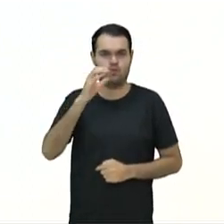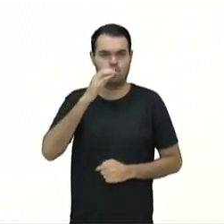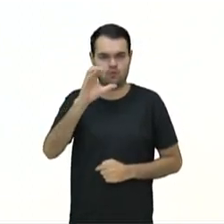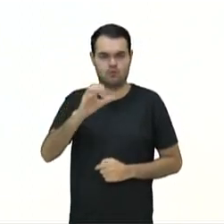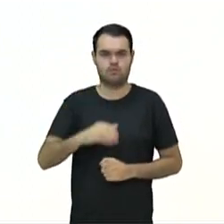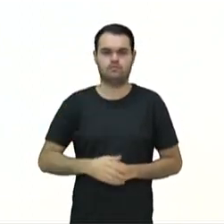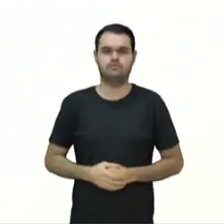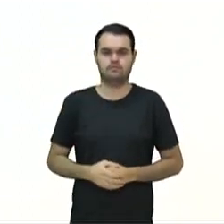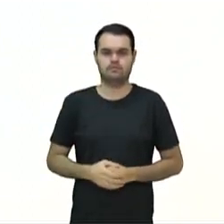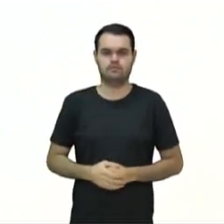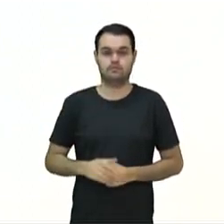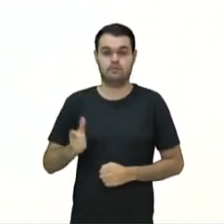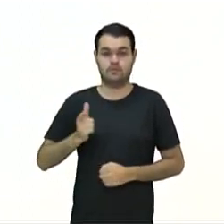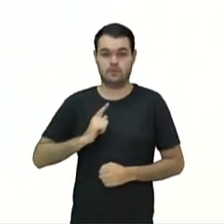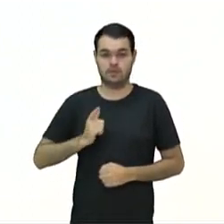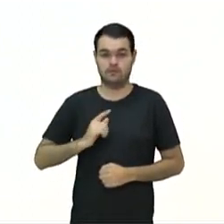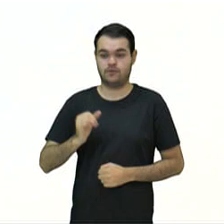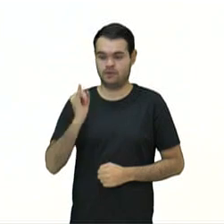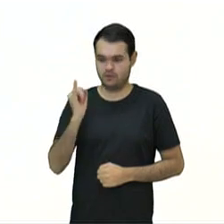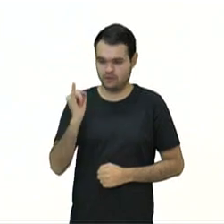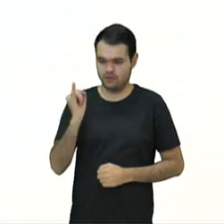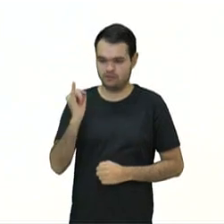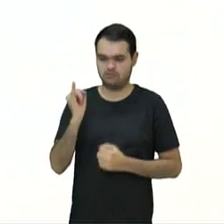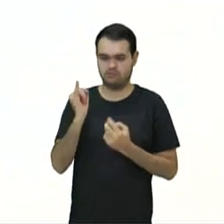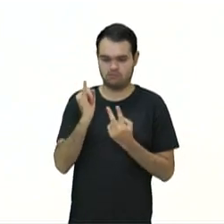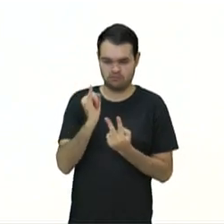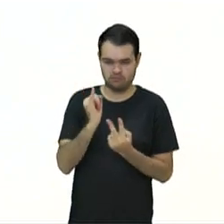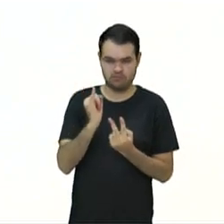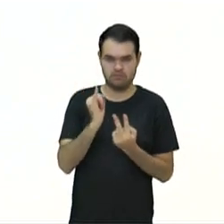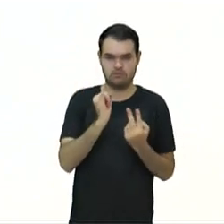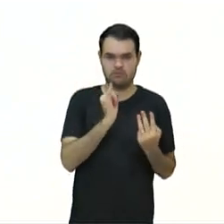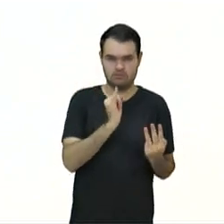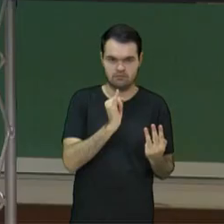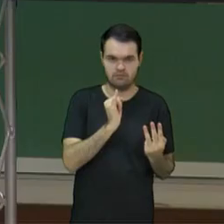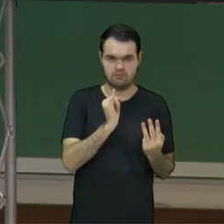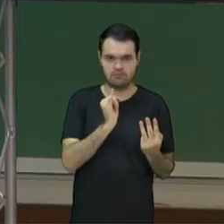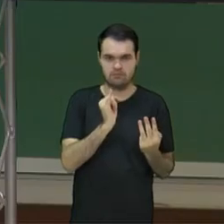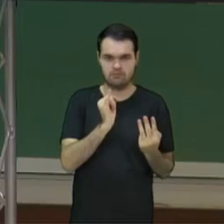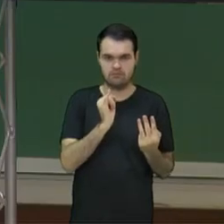ele obteve I, 2I e 3Is.